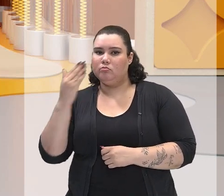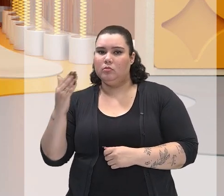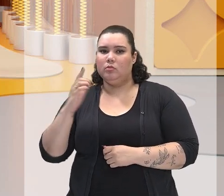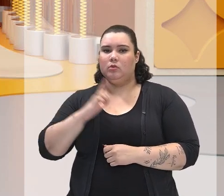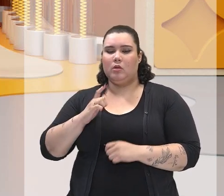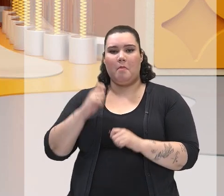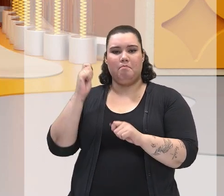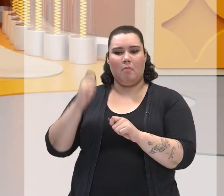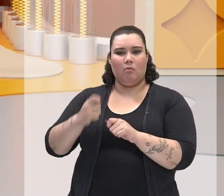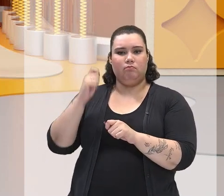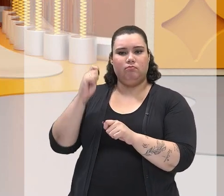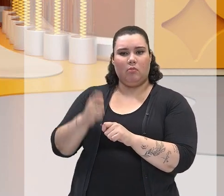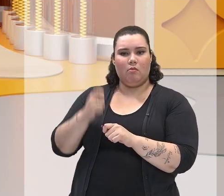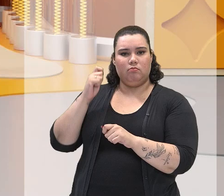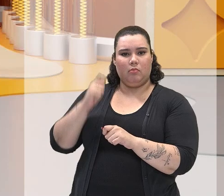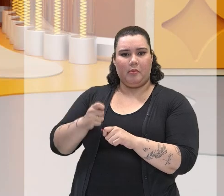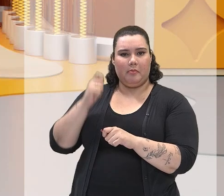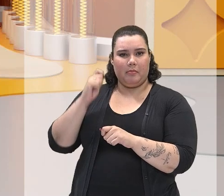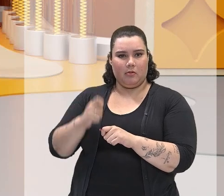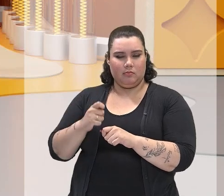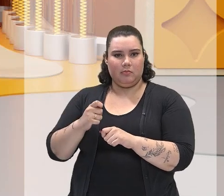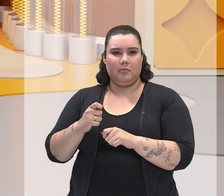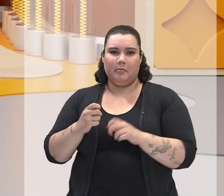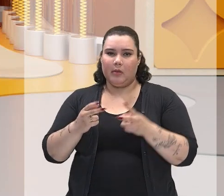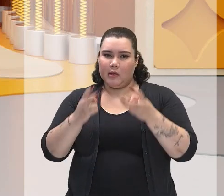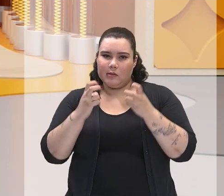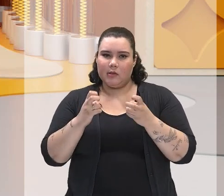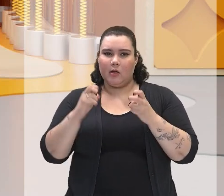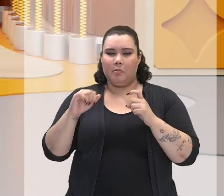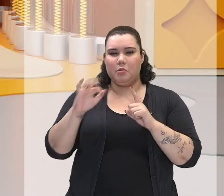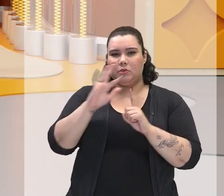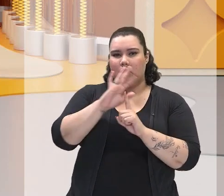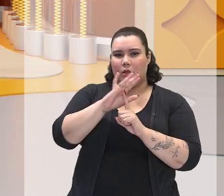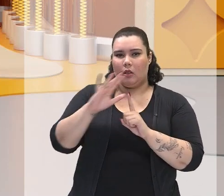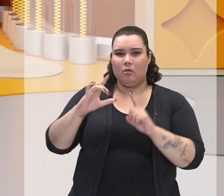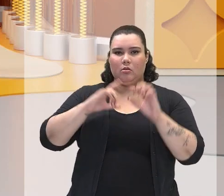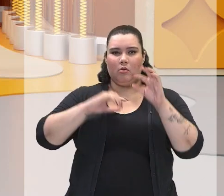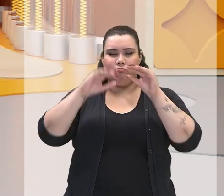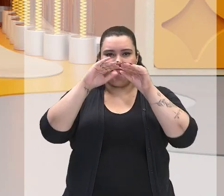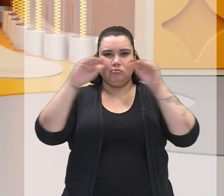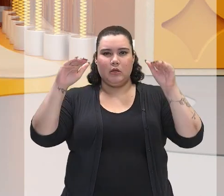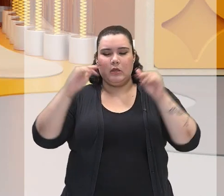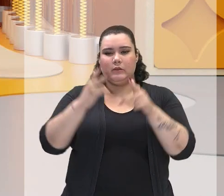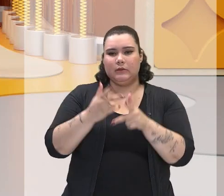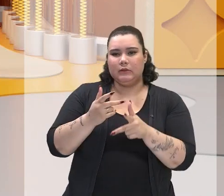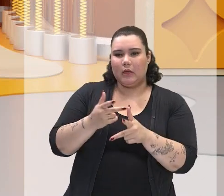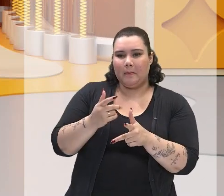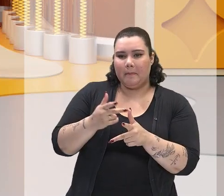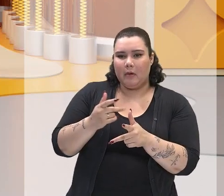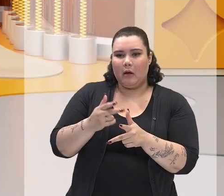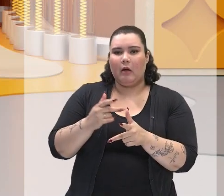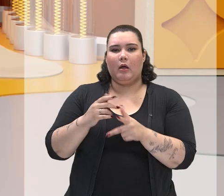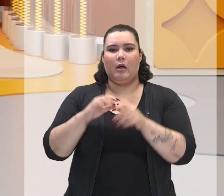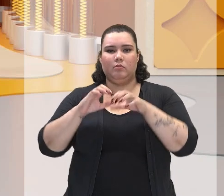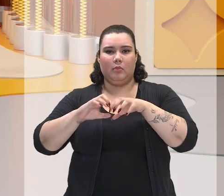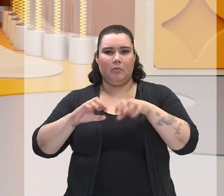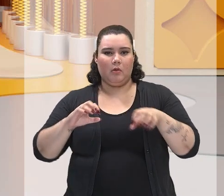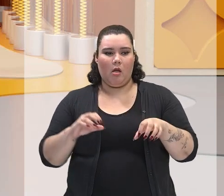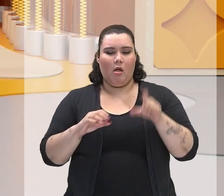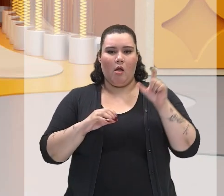ele provavelmente, pelo que a gente percebe ali em cima, na prateleira tem sapatos, aqui embaixo, aqui do lado aqui